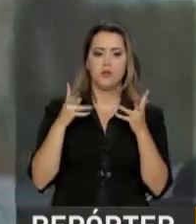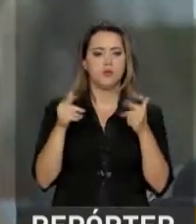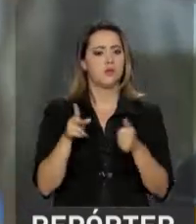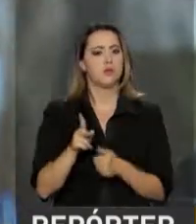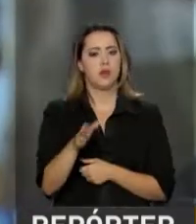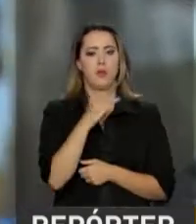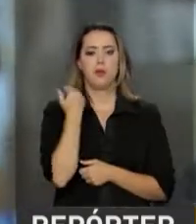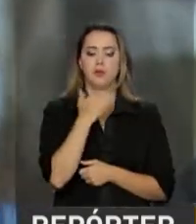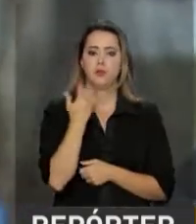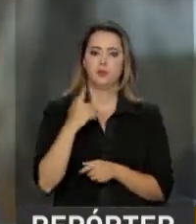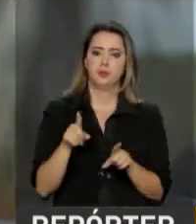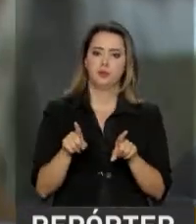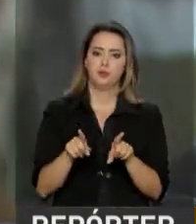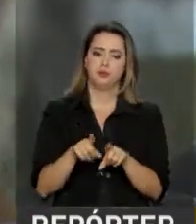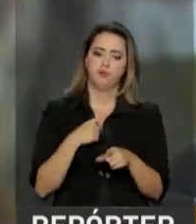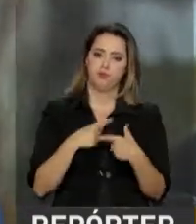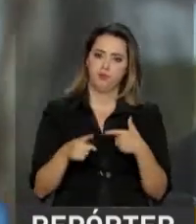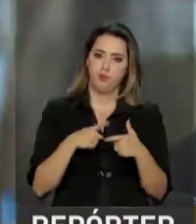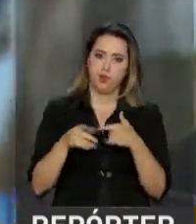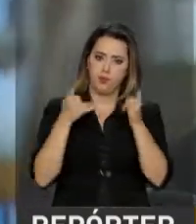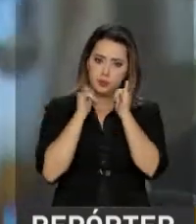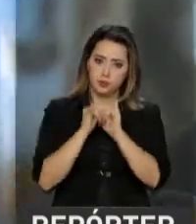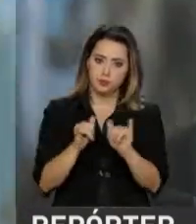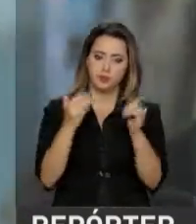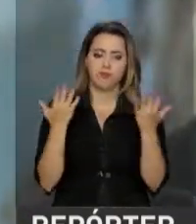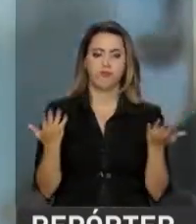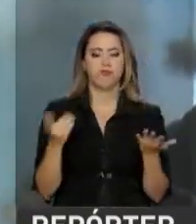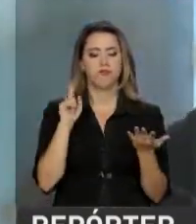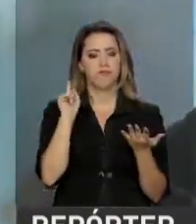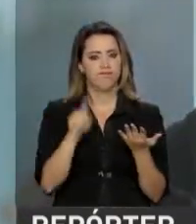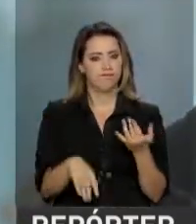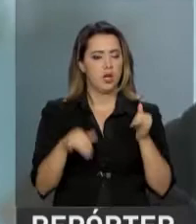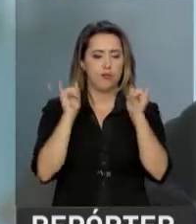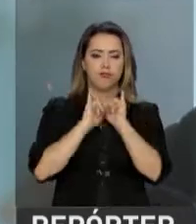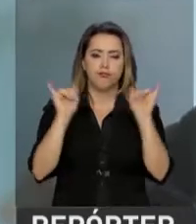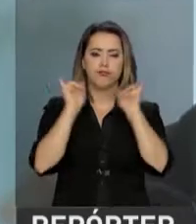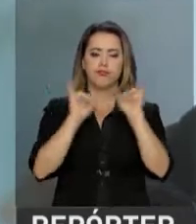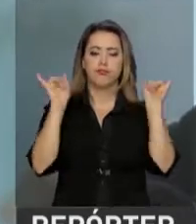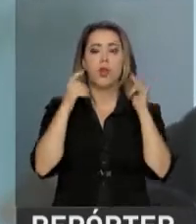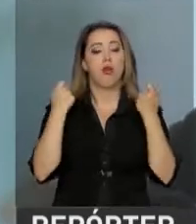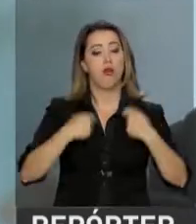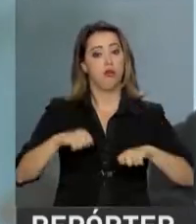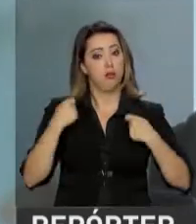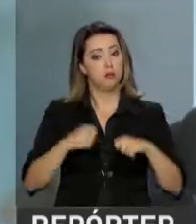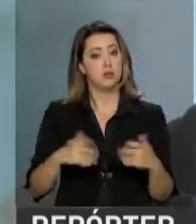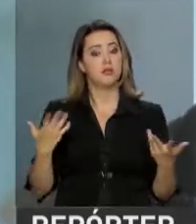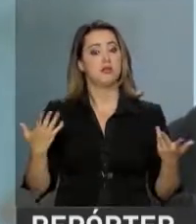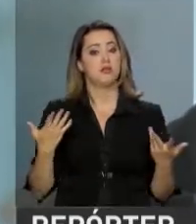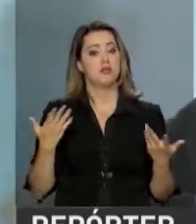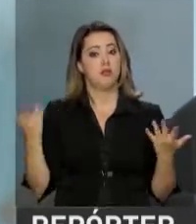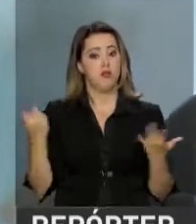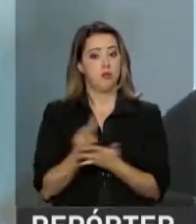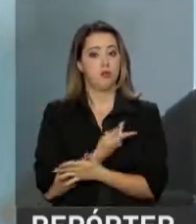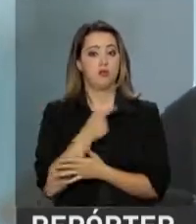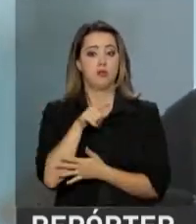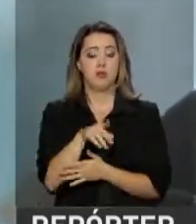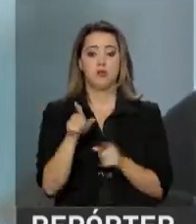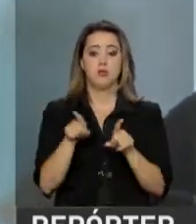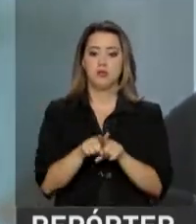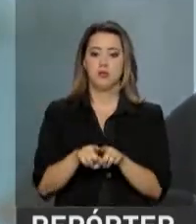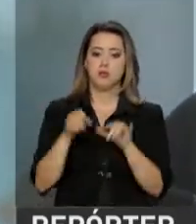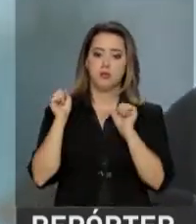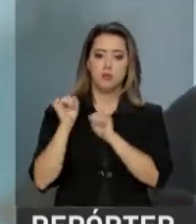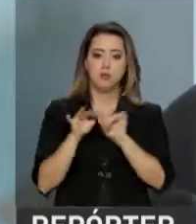que seja por causa de acidentes com energia elétrica eu acho que as campanhas elas têm sido feitas têm sido bastante